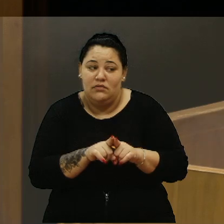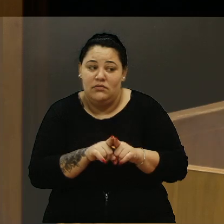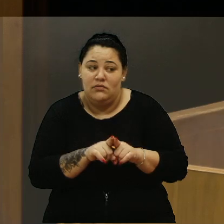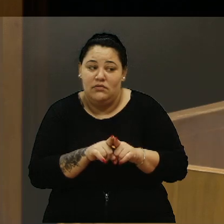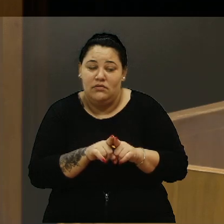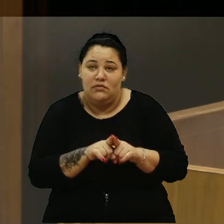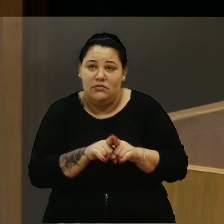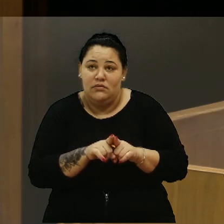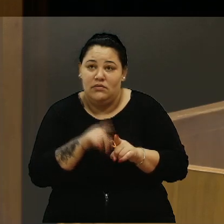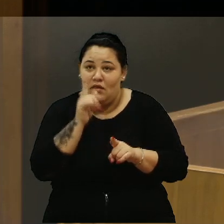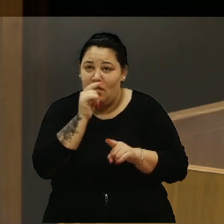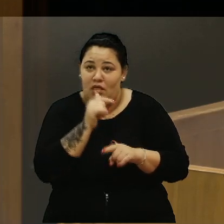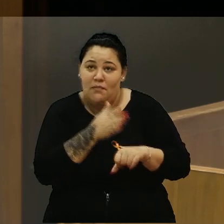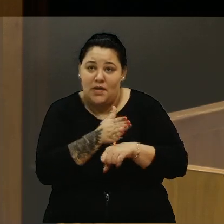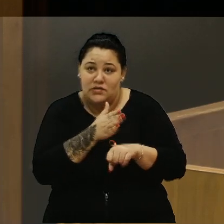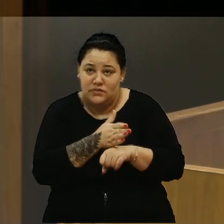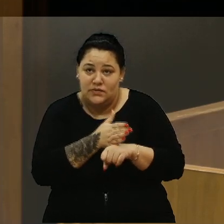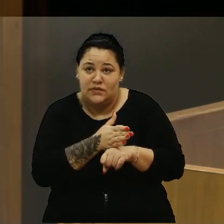de uma das